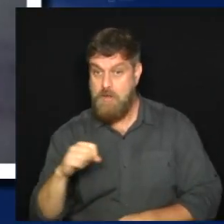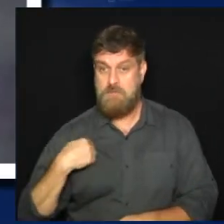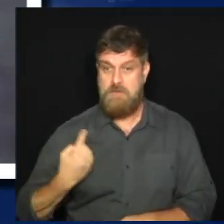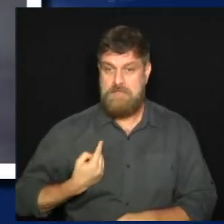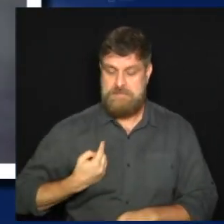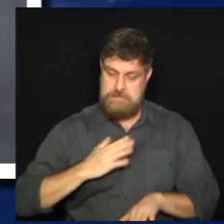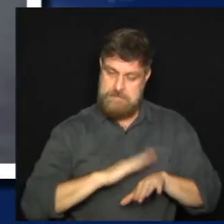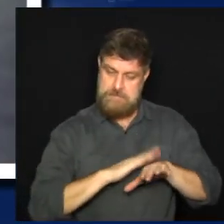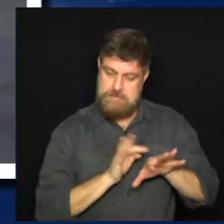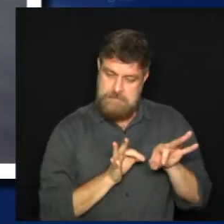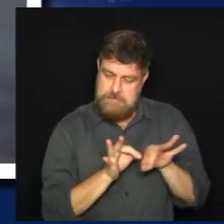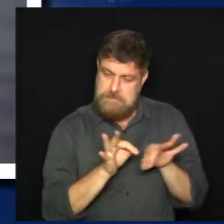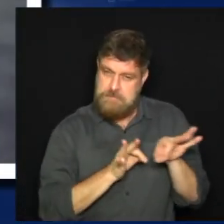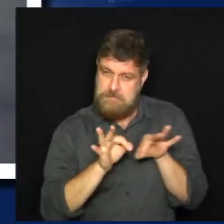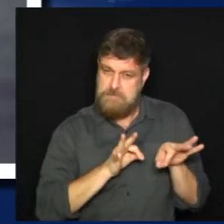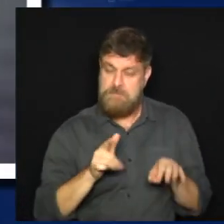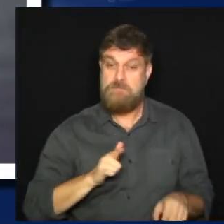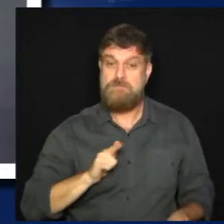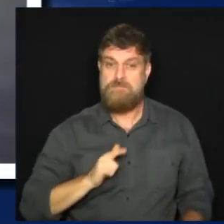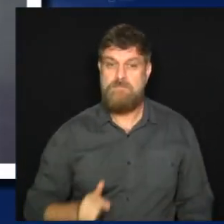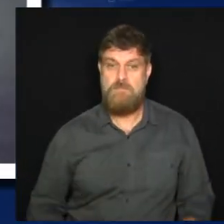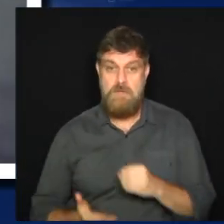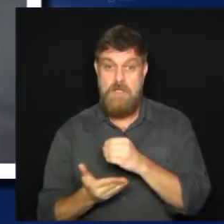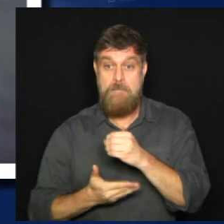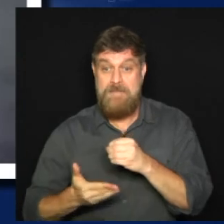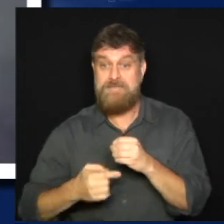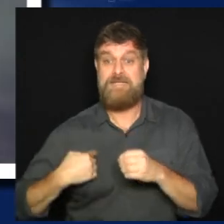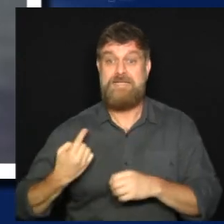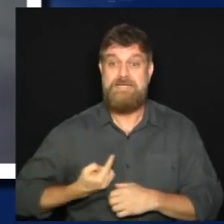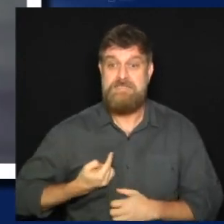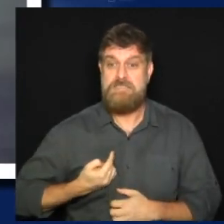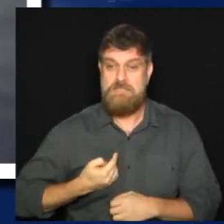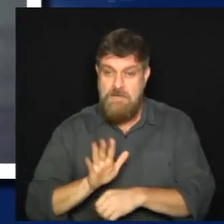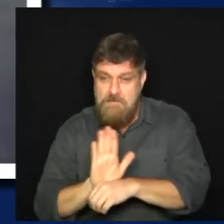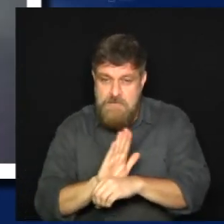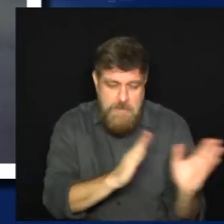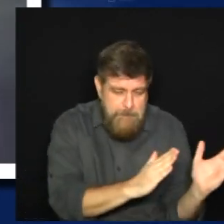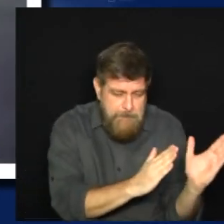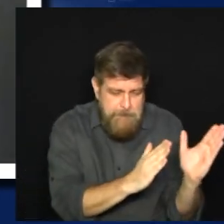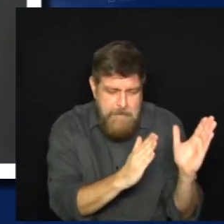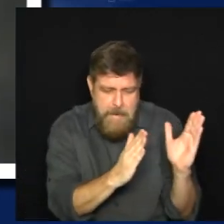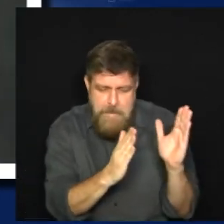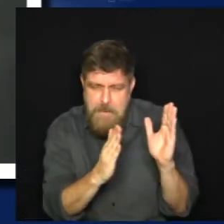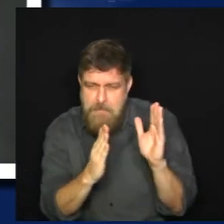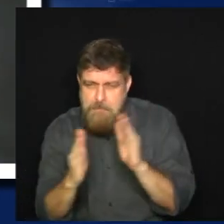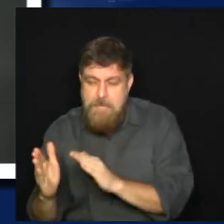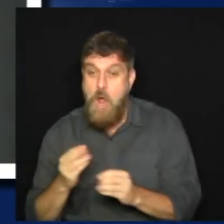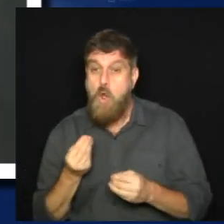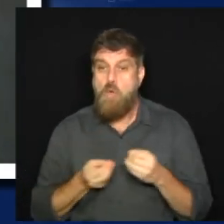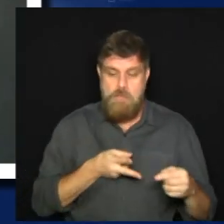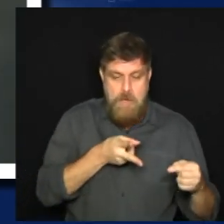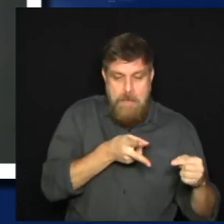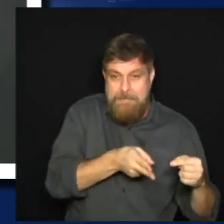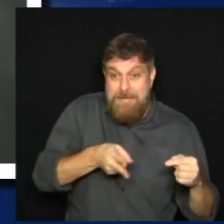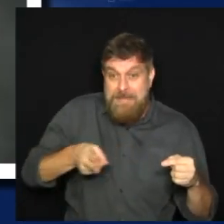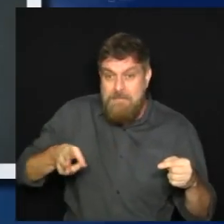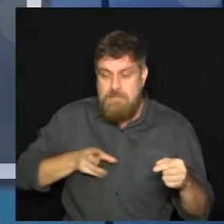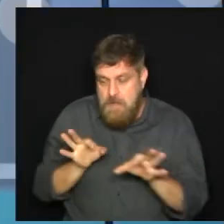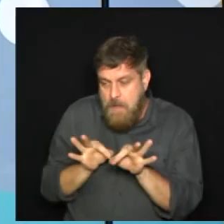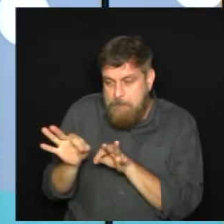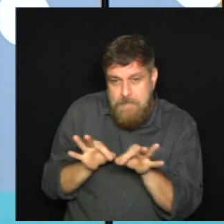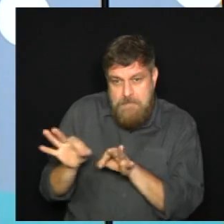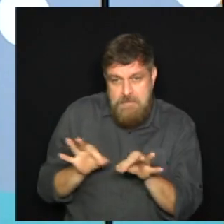que são... a gente encontrou mais ou menos 30 minutos de rolos de filme Super 8